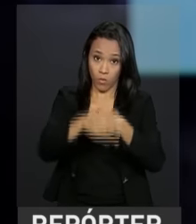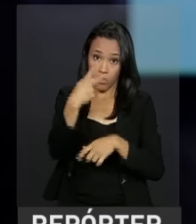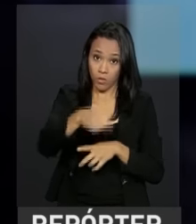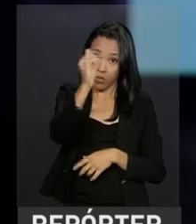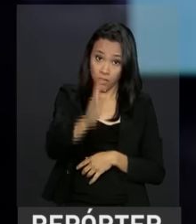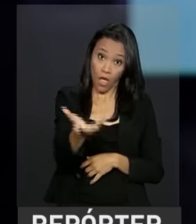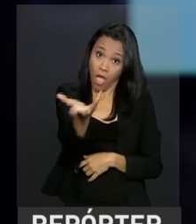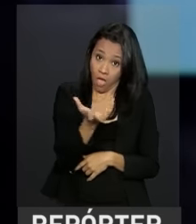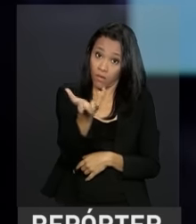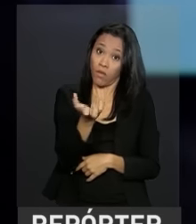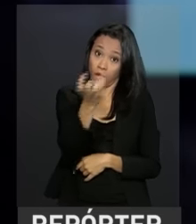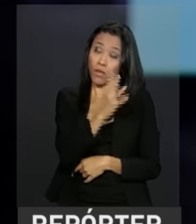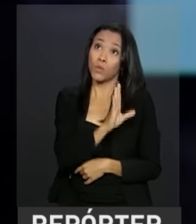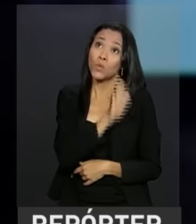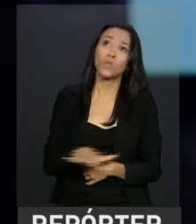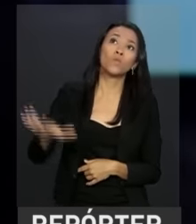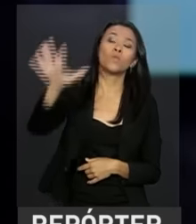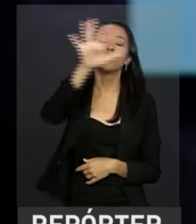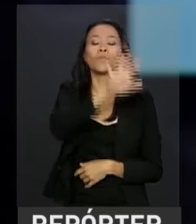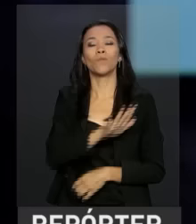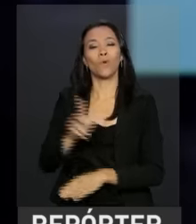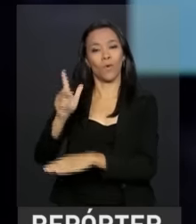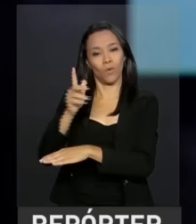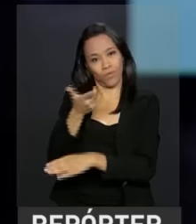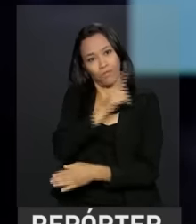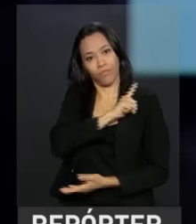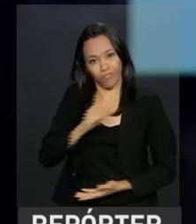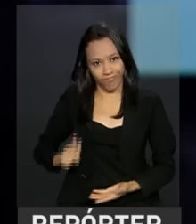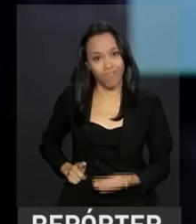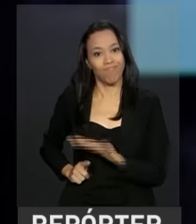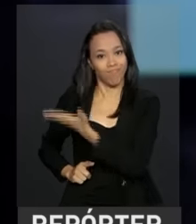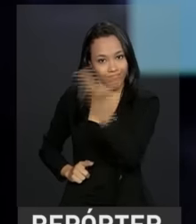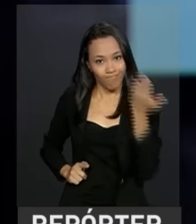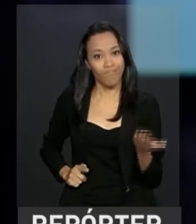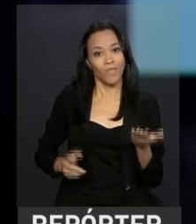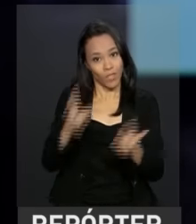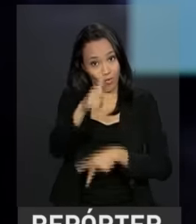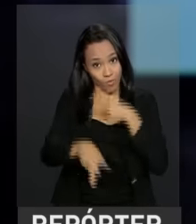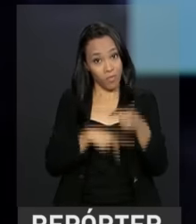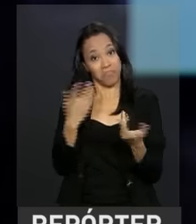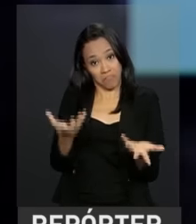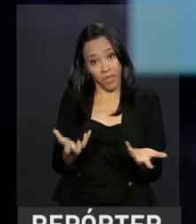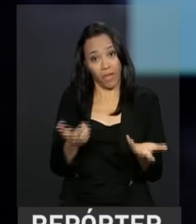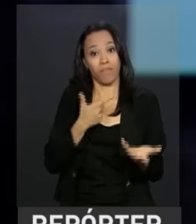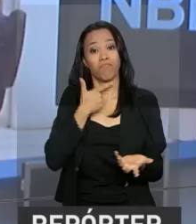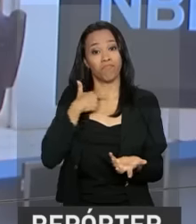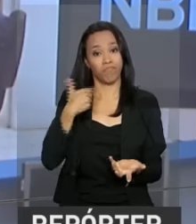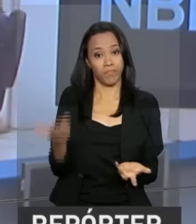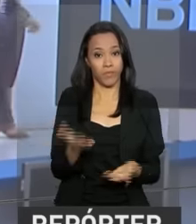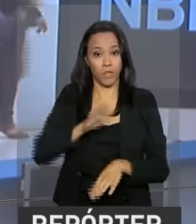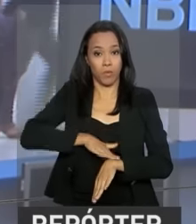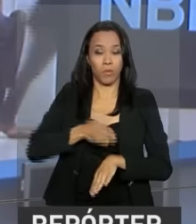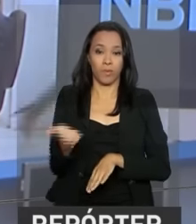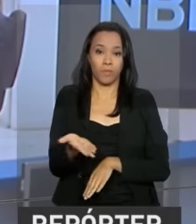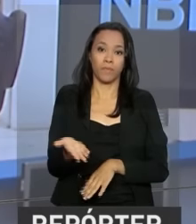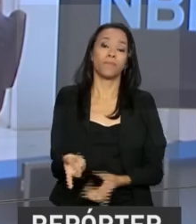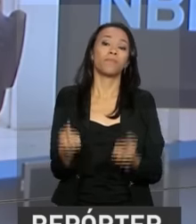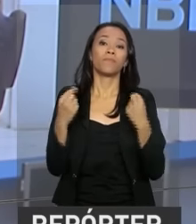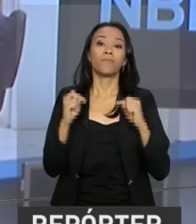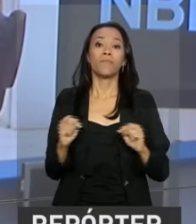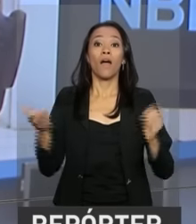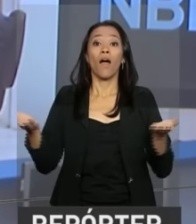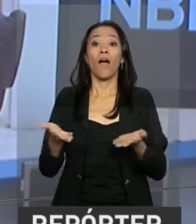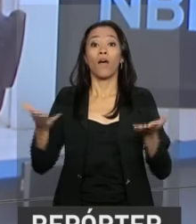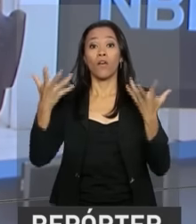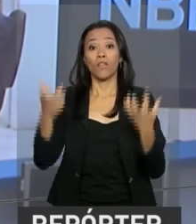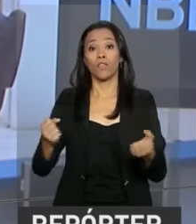todos os governadores é o que o presidente que toda toda a população brasileira deseja nesse momento e agora vamos ao